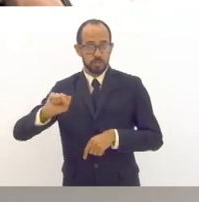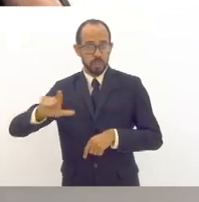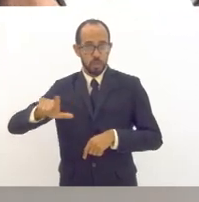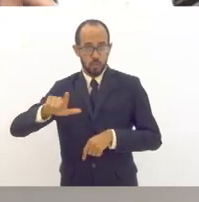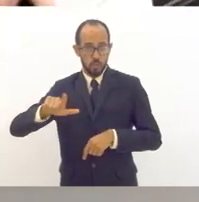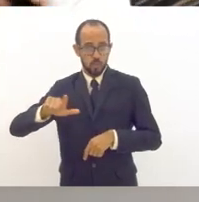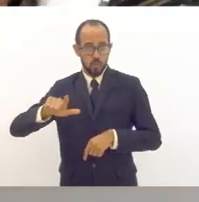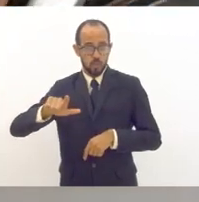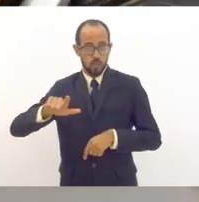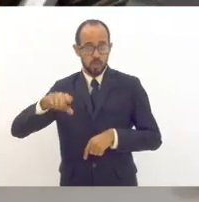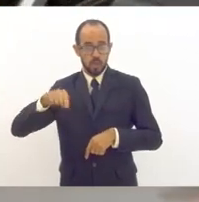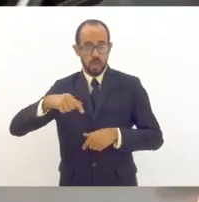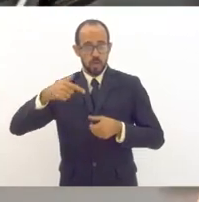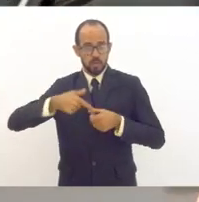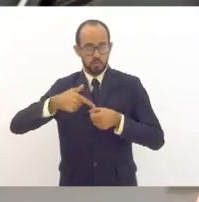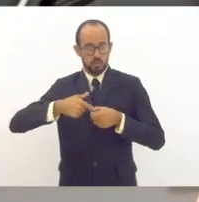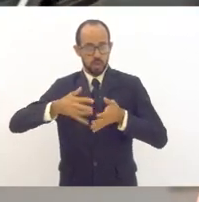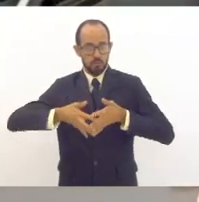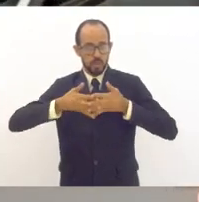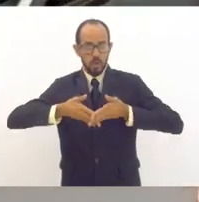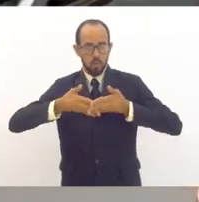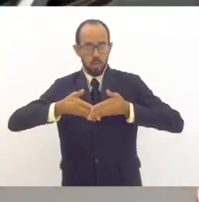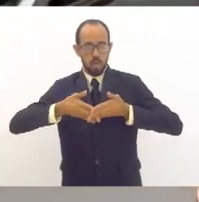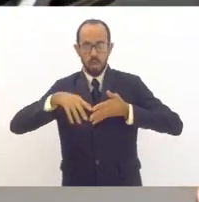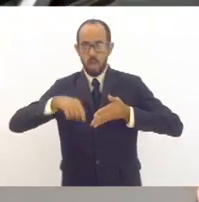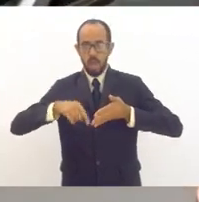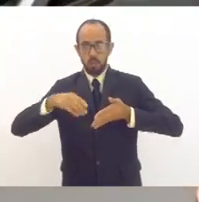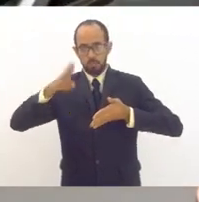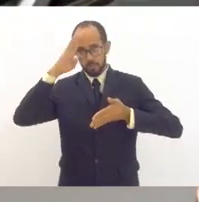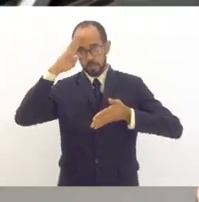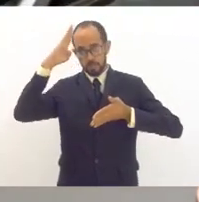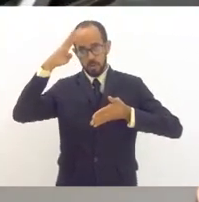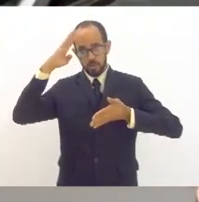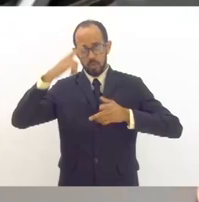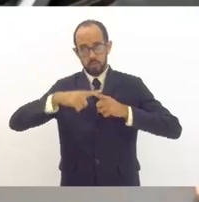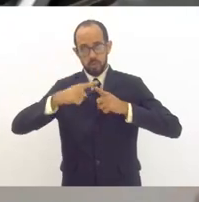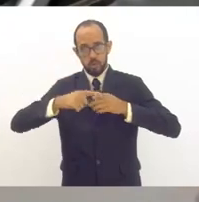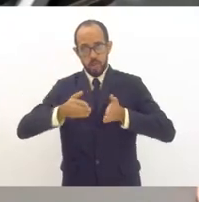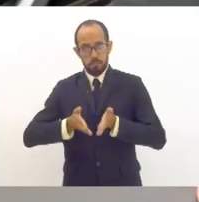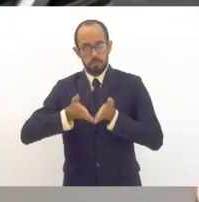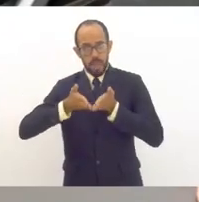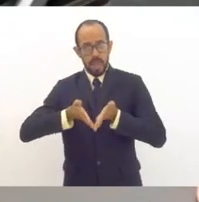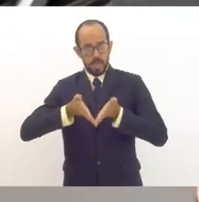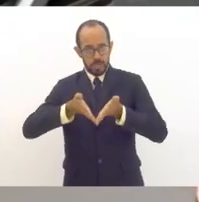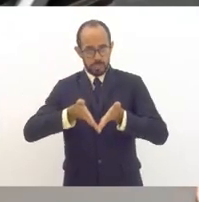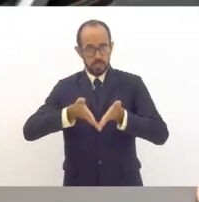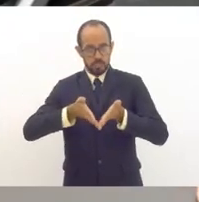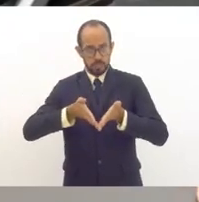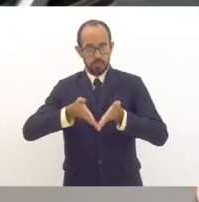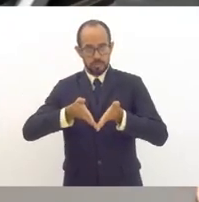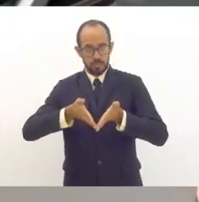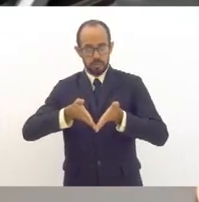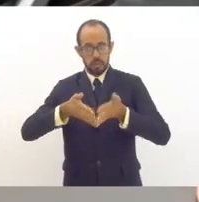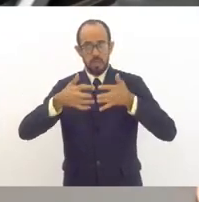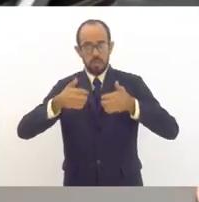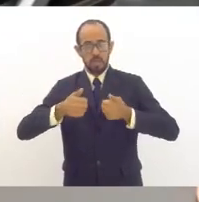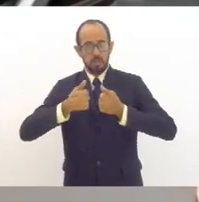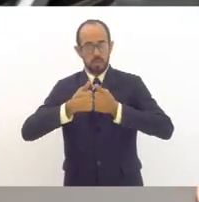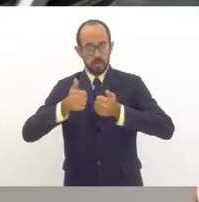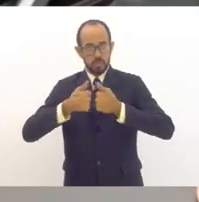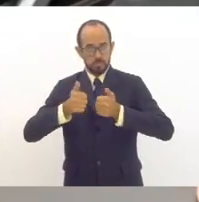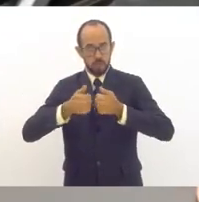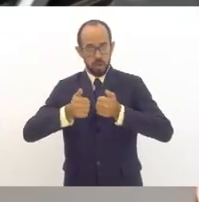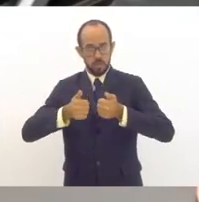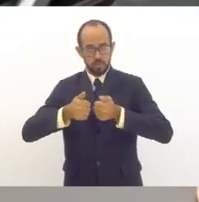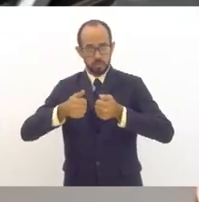excelência é bem essencial porque diesel barca de diesel transporte de carga diesel